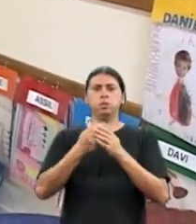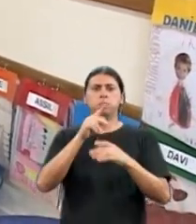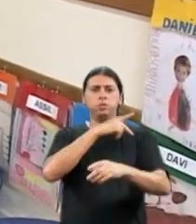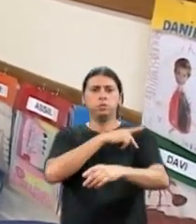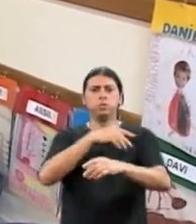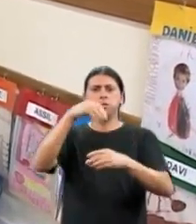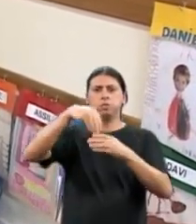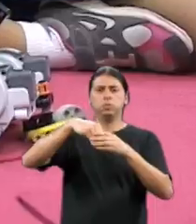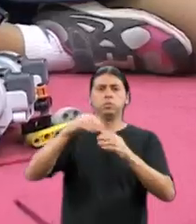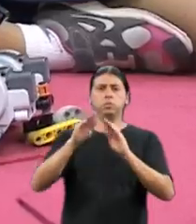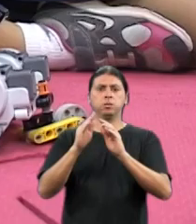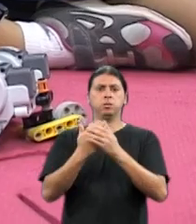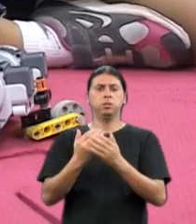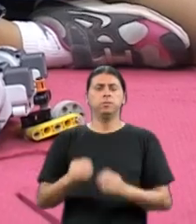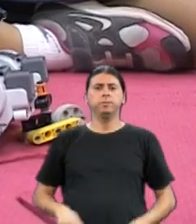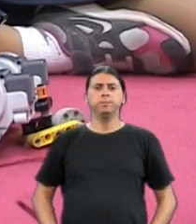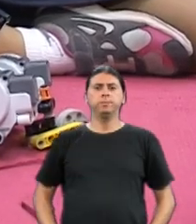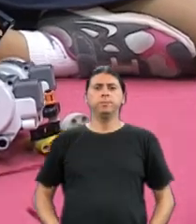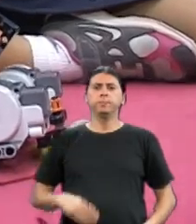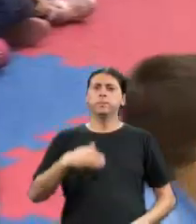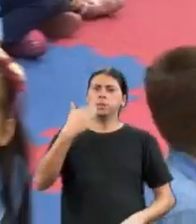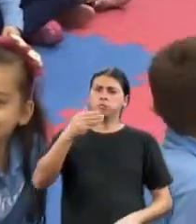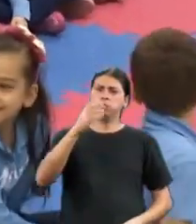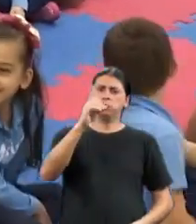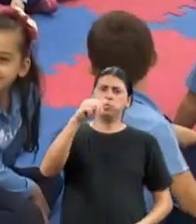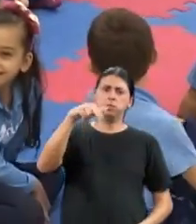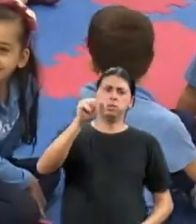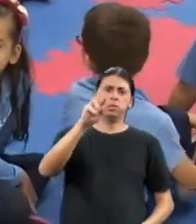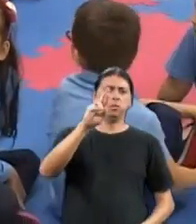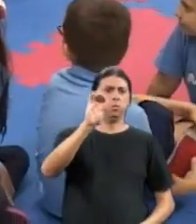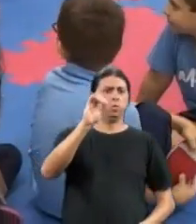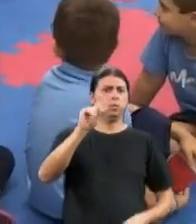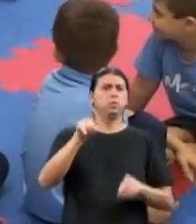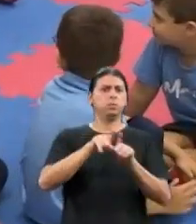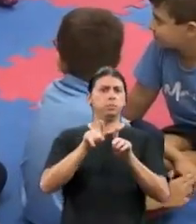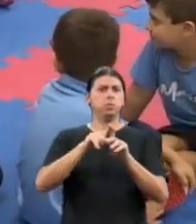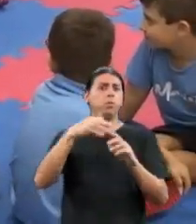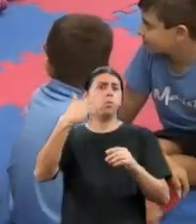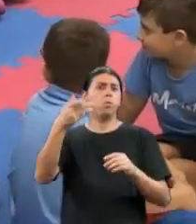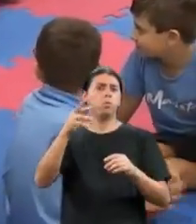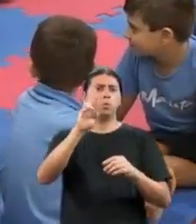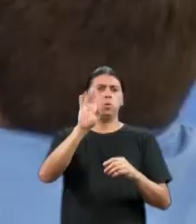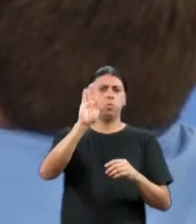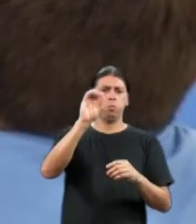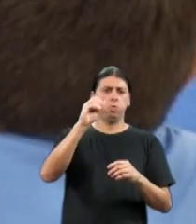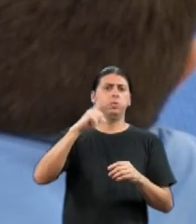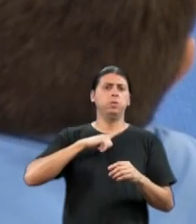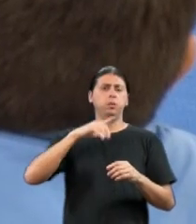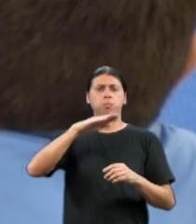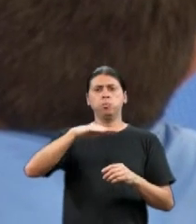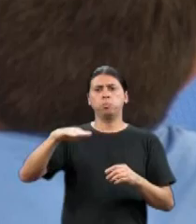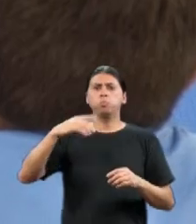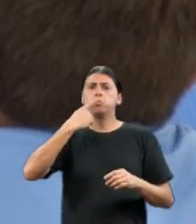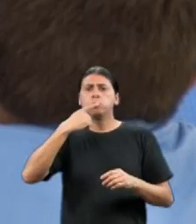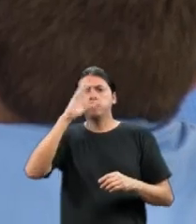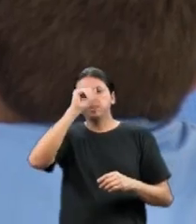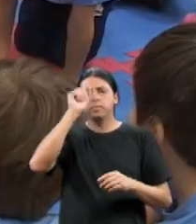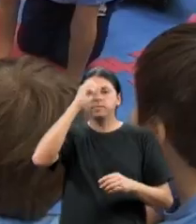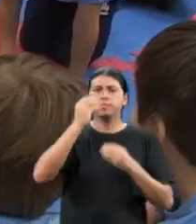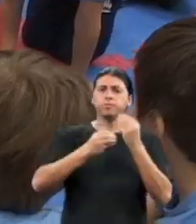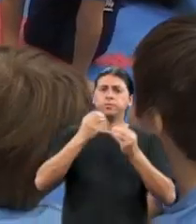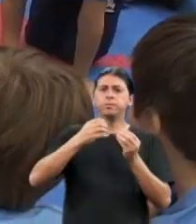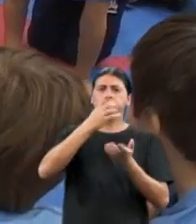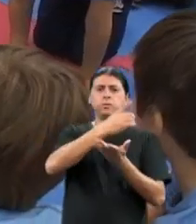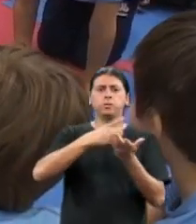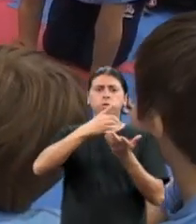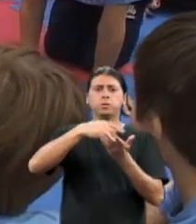na escola. Além do dinossauro, outro robô foi introduzido para os pequenos aprenderem como funciona o disco de